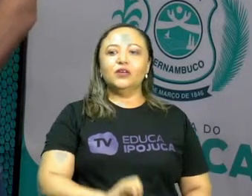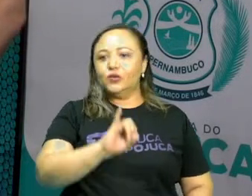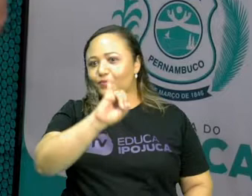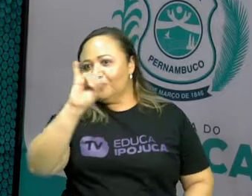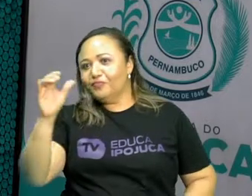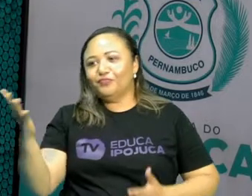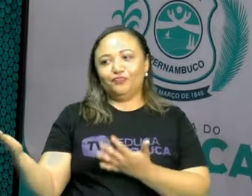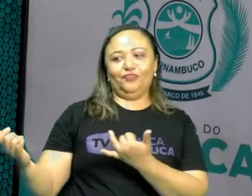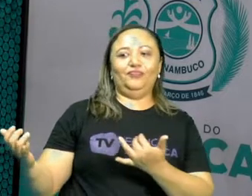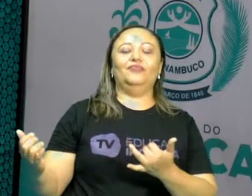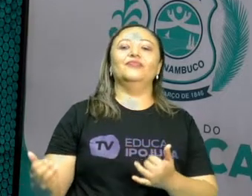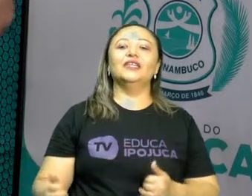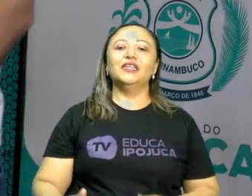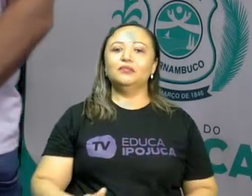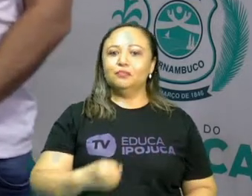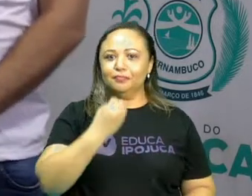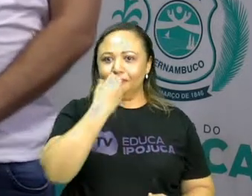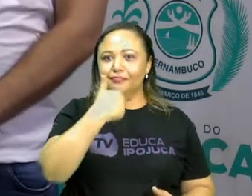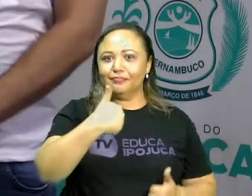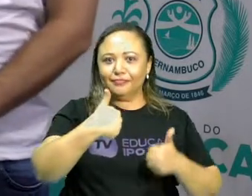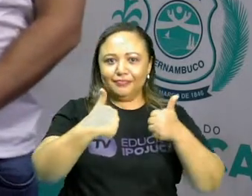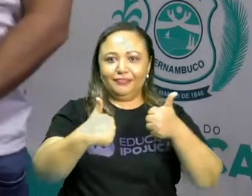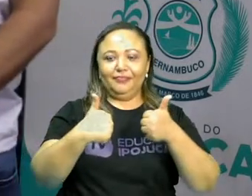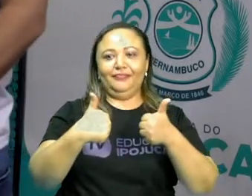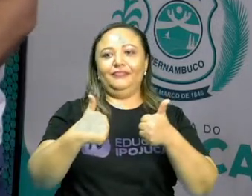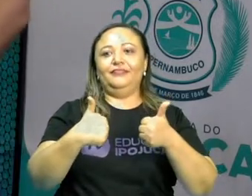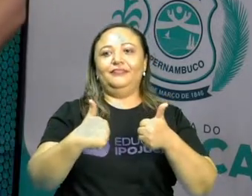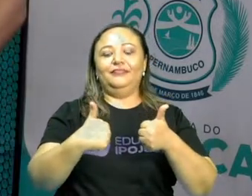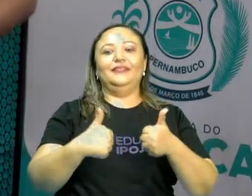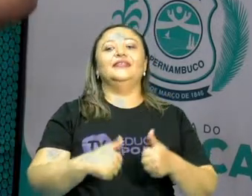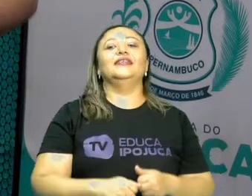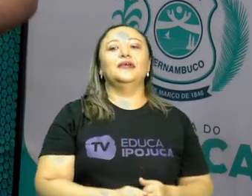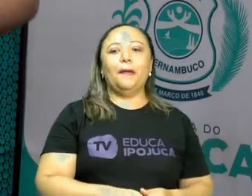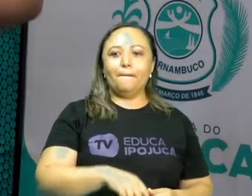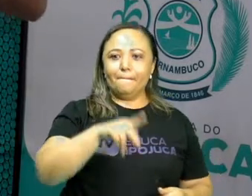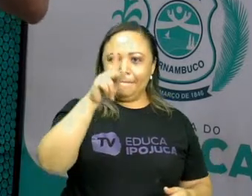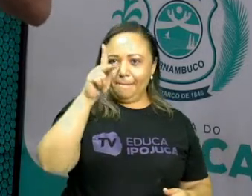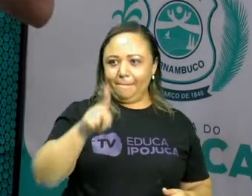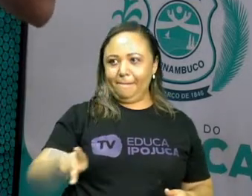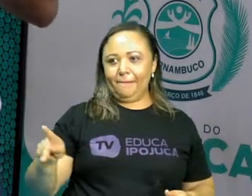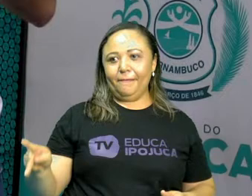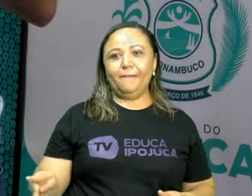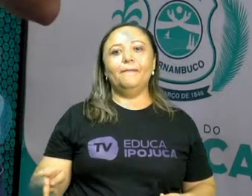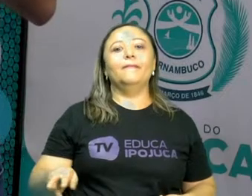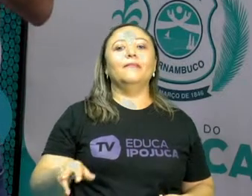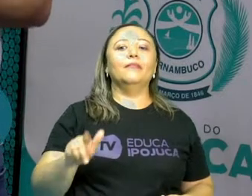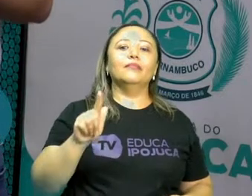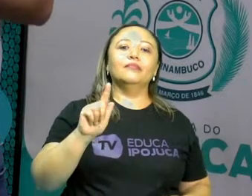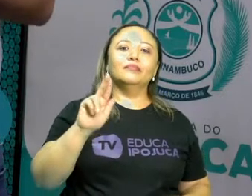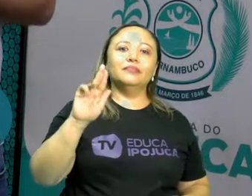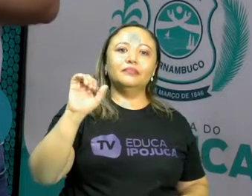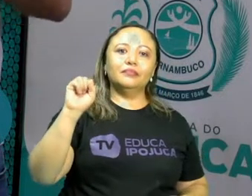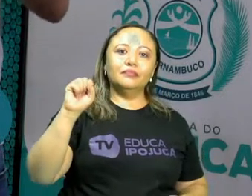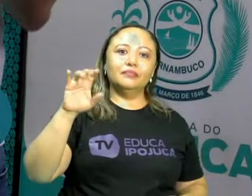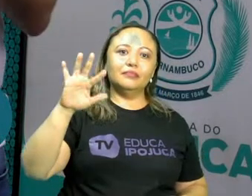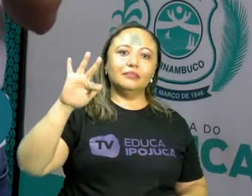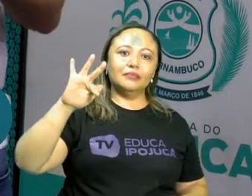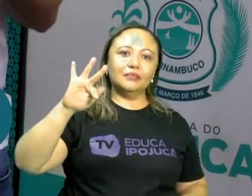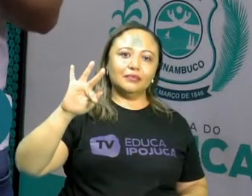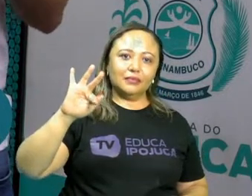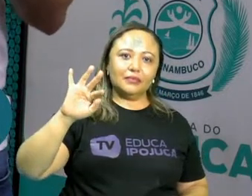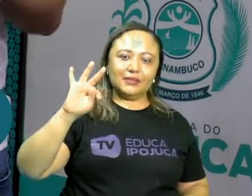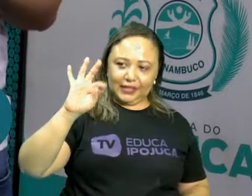Olá jovens começam vocês Espero que estejam todos bem Aqui é o professor Gustavo falando